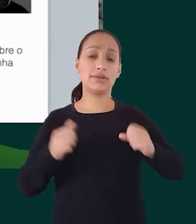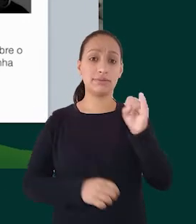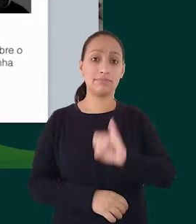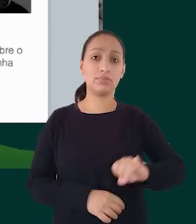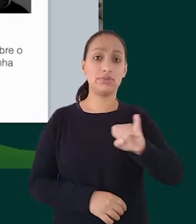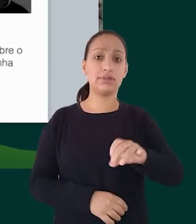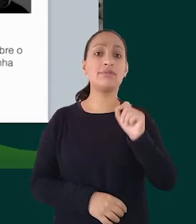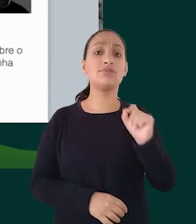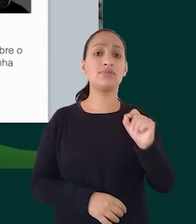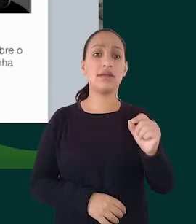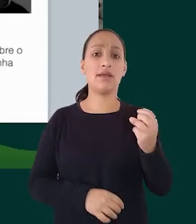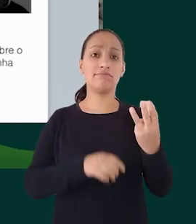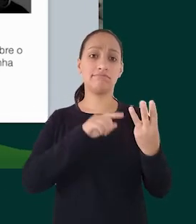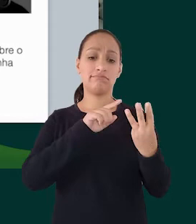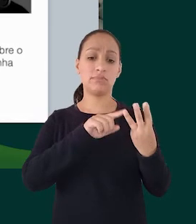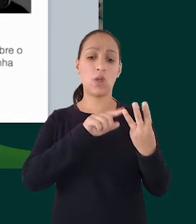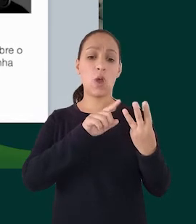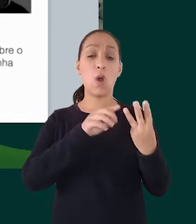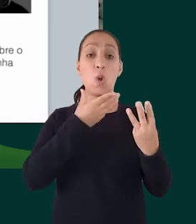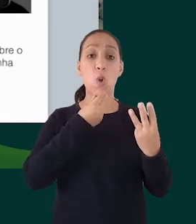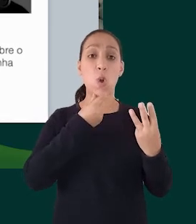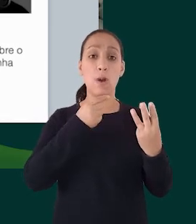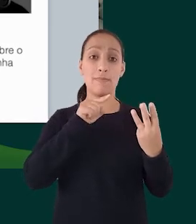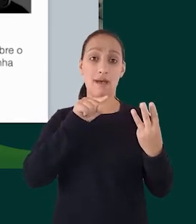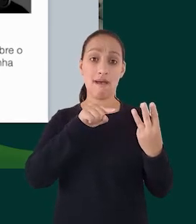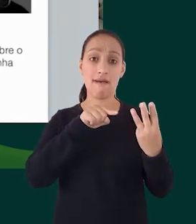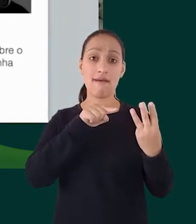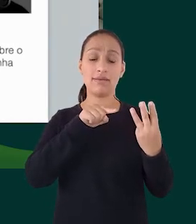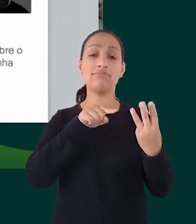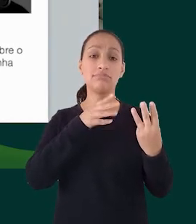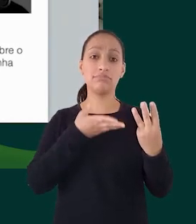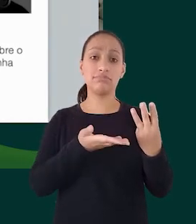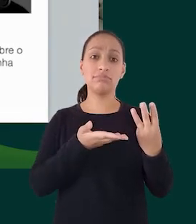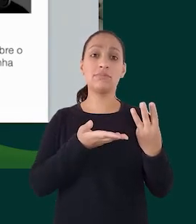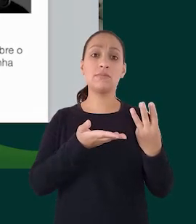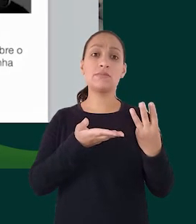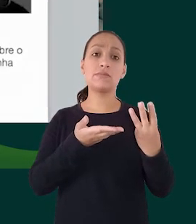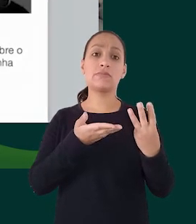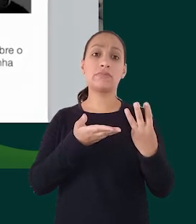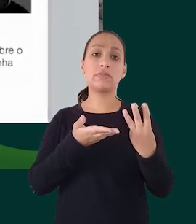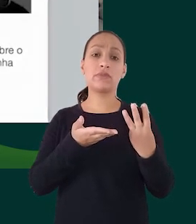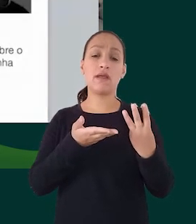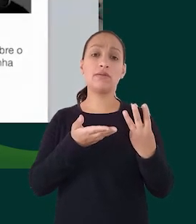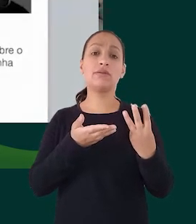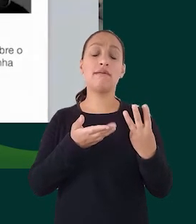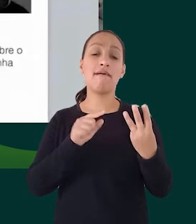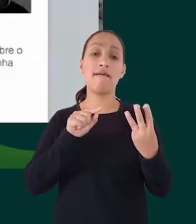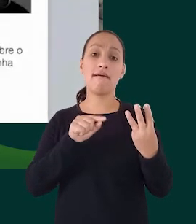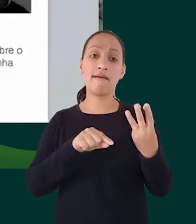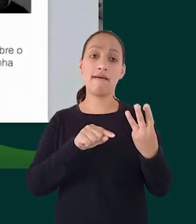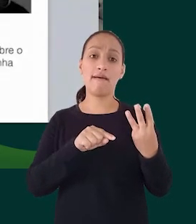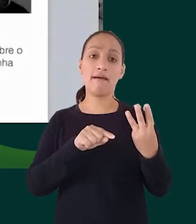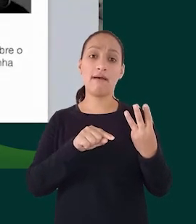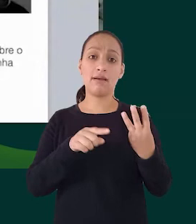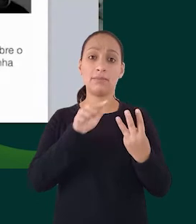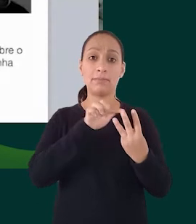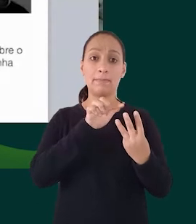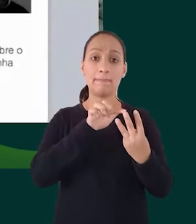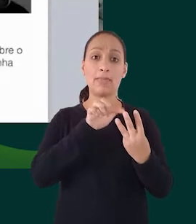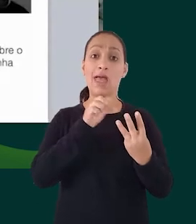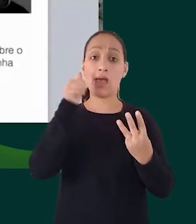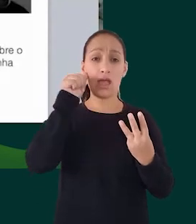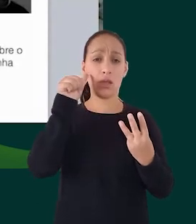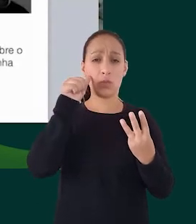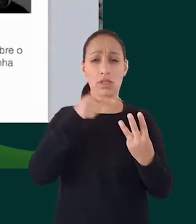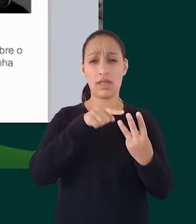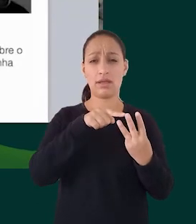o David Carroll, que é esse rapaz aqui que está à esquerda, tá? O David Carroll, a Brittany Kaiser,